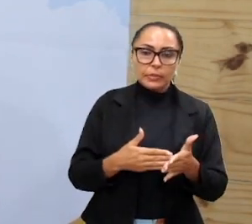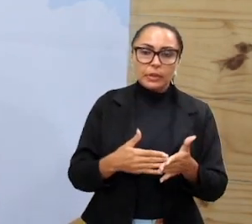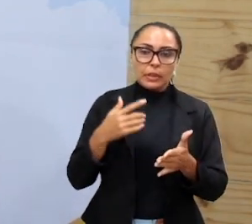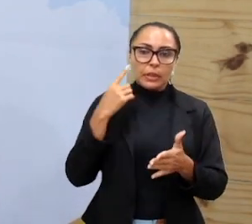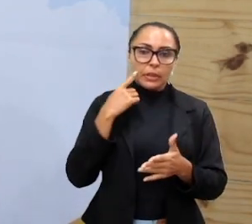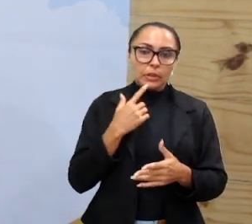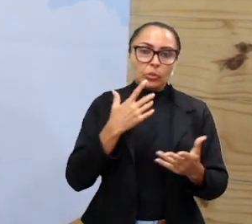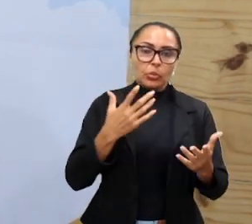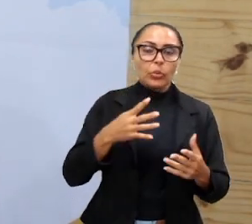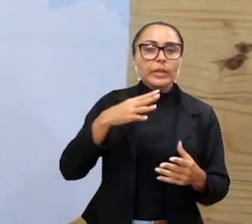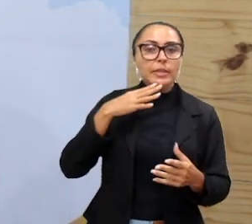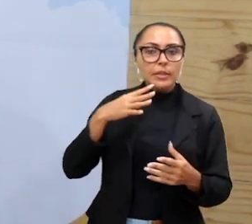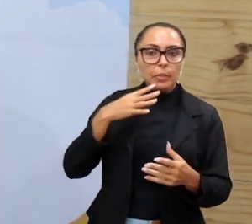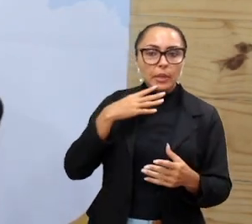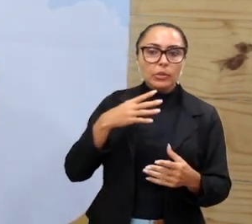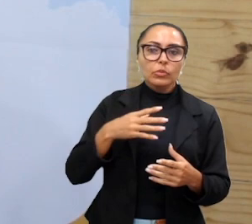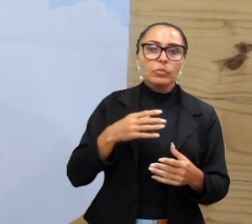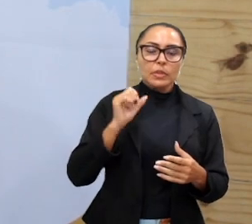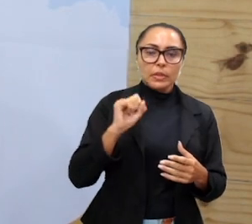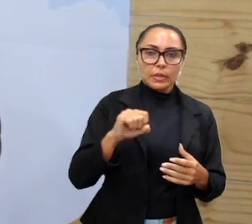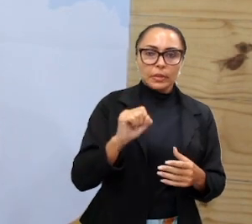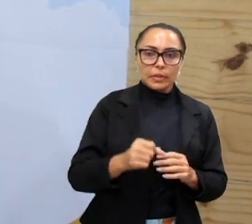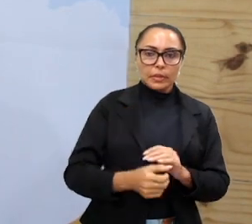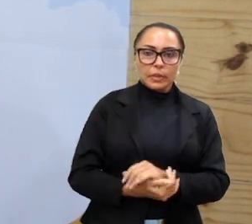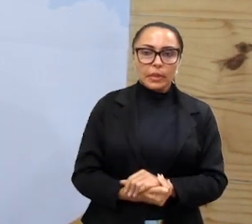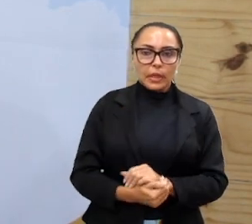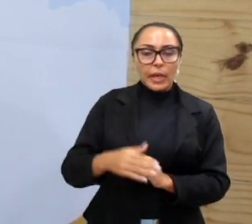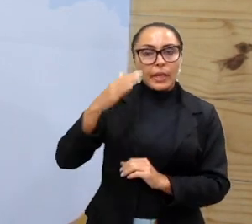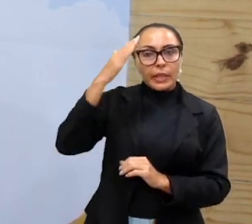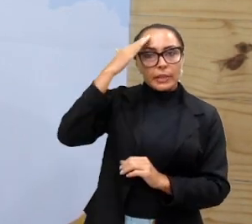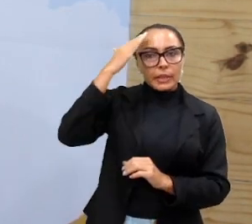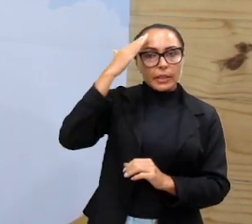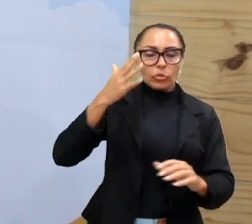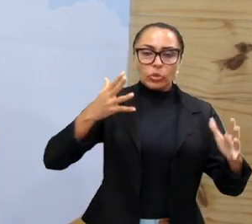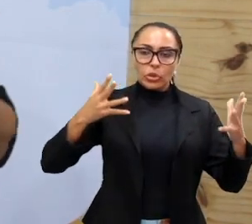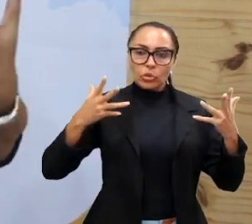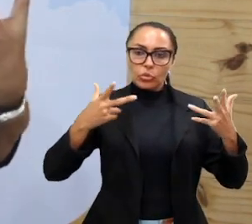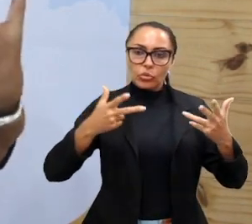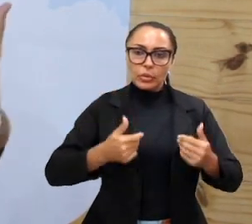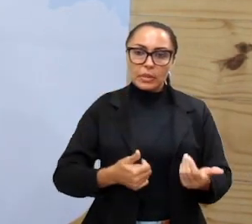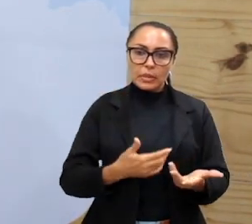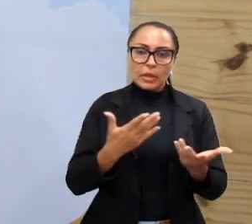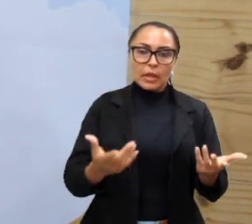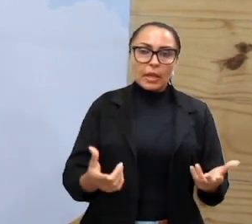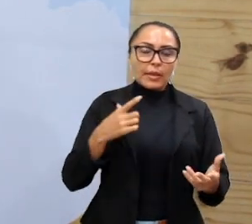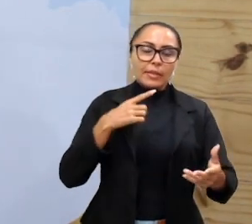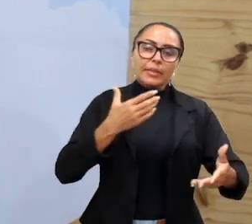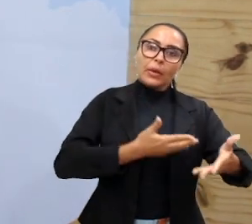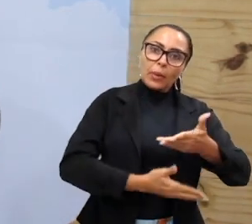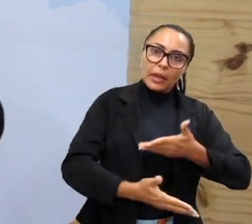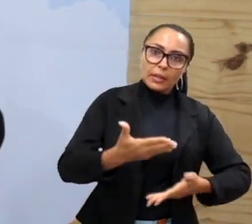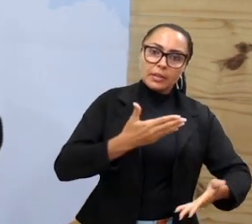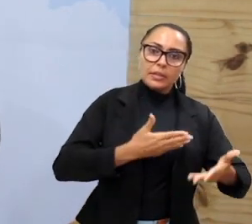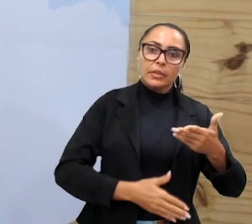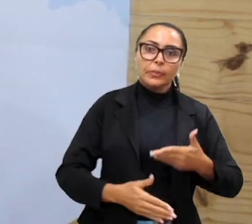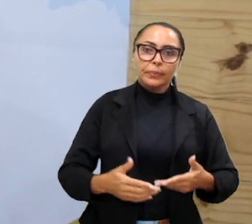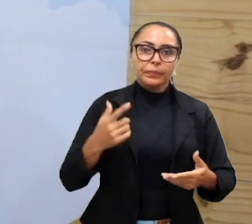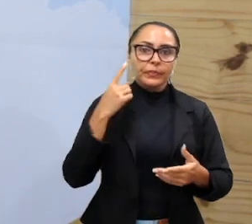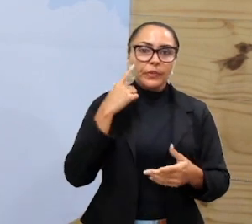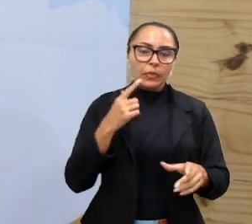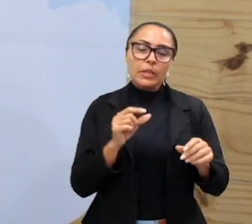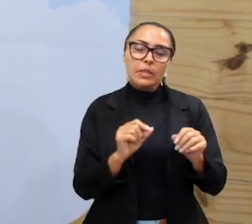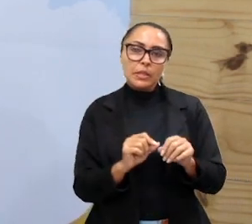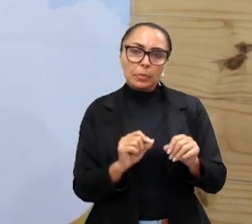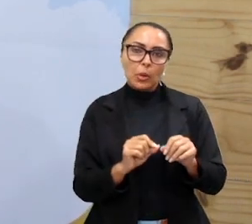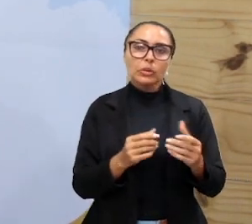de conhecimento, entendendo que todos os meios de conhecimento eles têm uma relação com o outro e que se faz